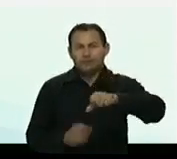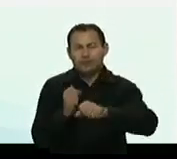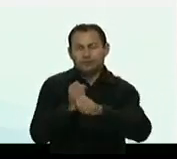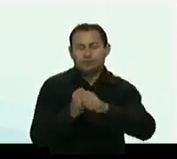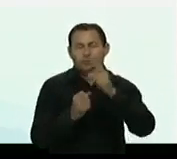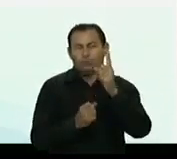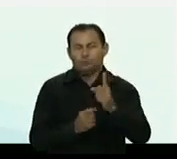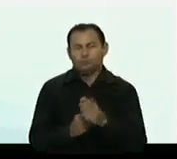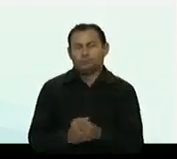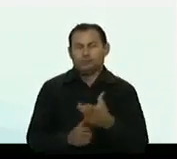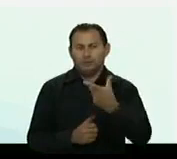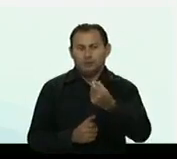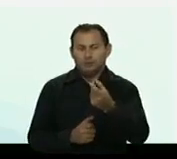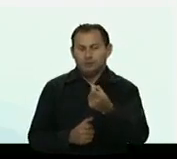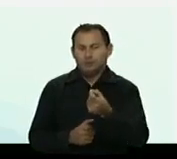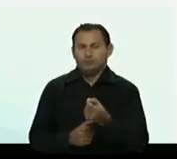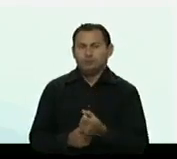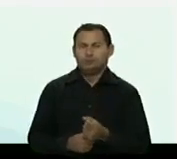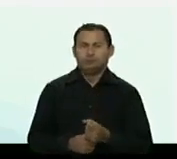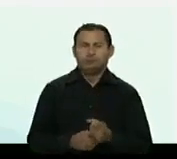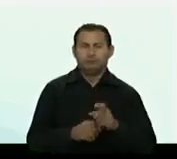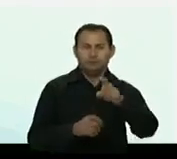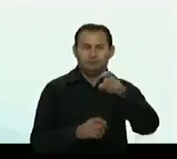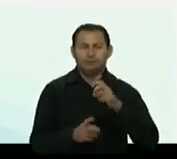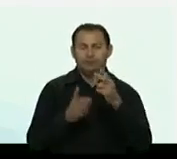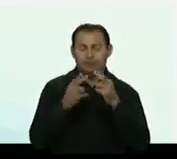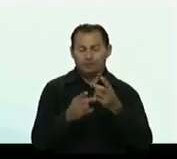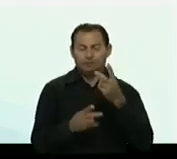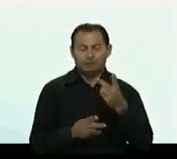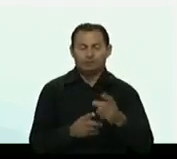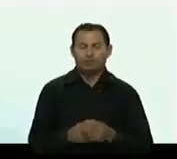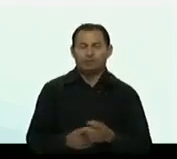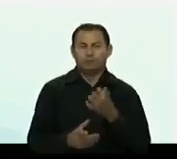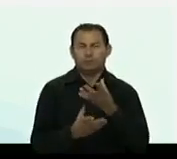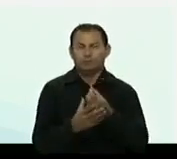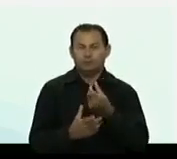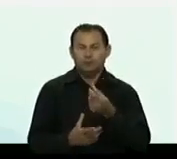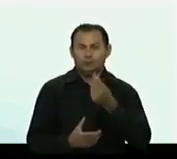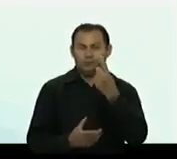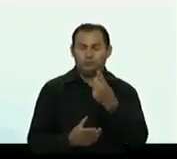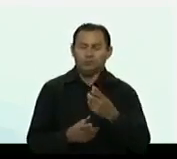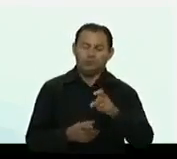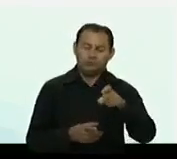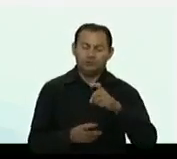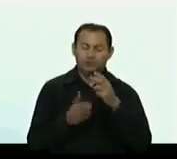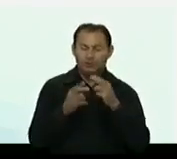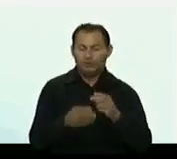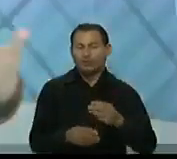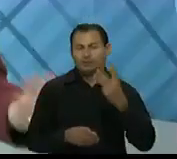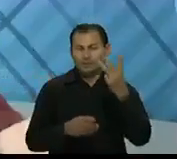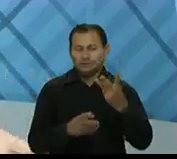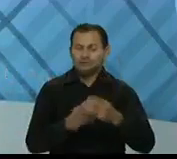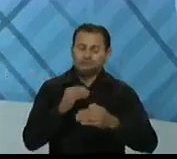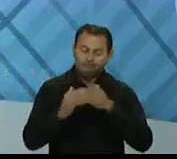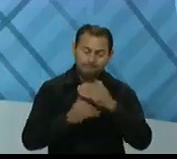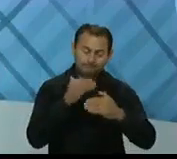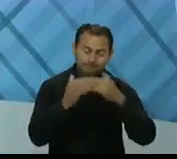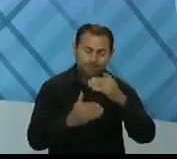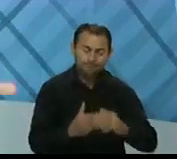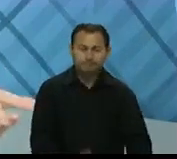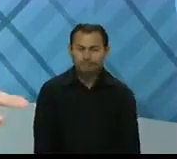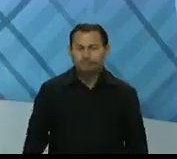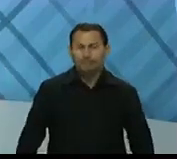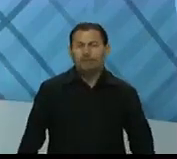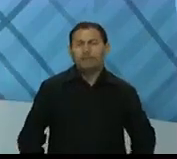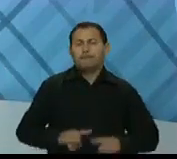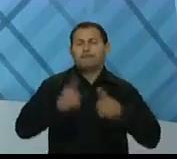1. Em 2000, x é igual a 2. Em 2001, x é igual a 3. E assim sucessivamente.